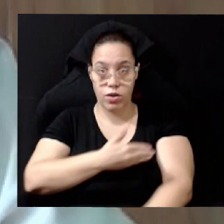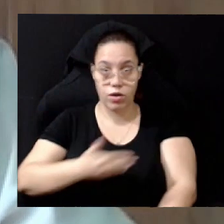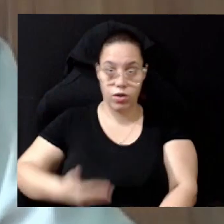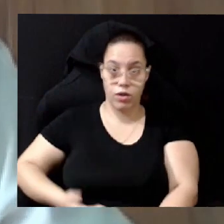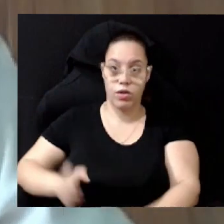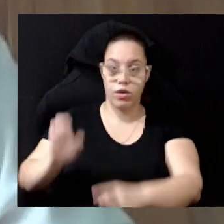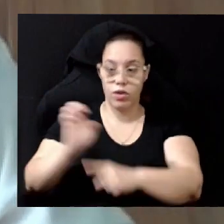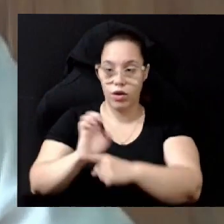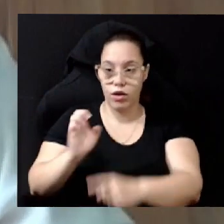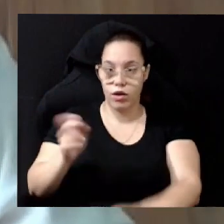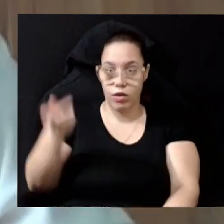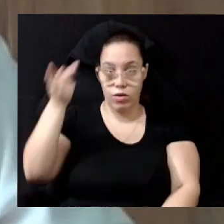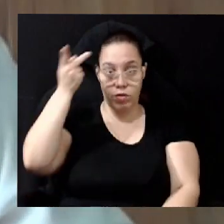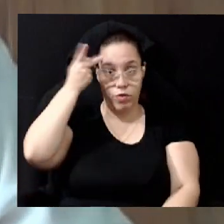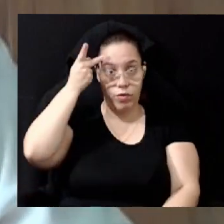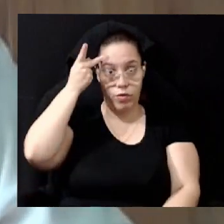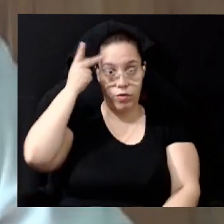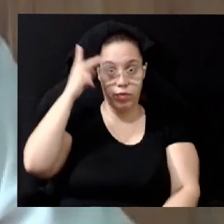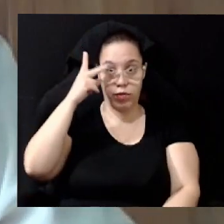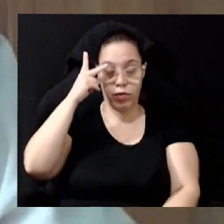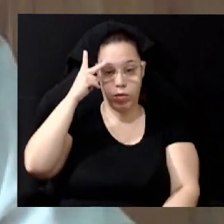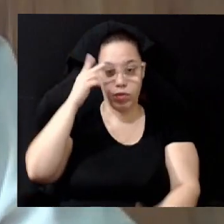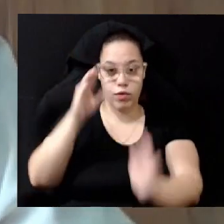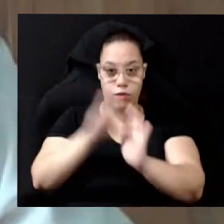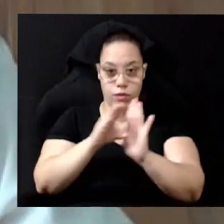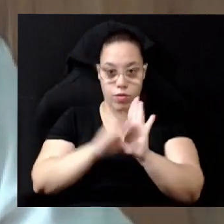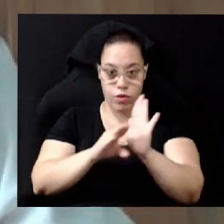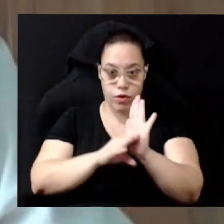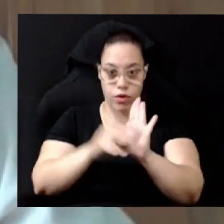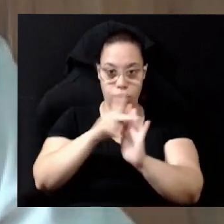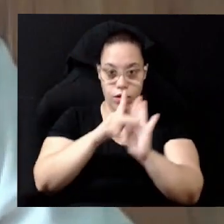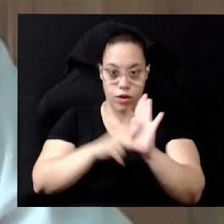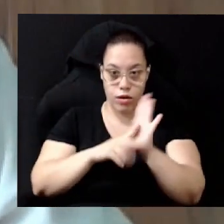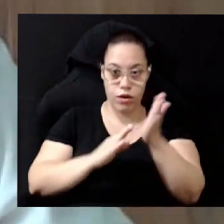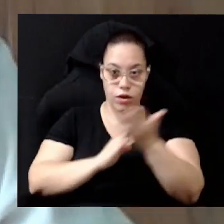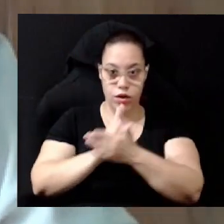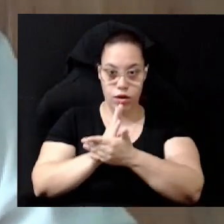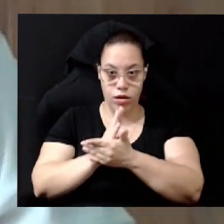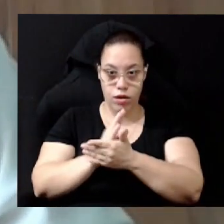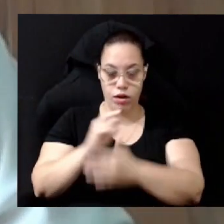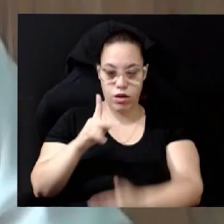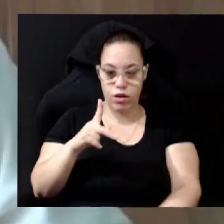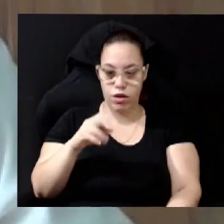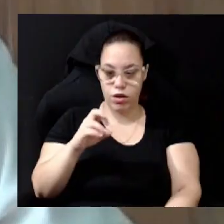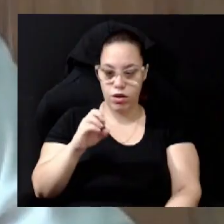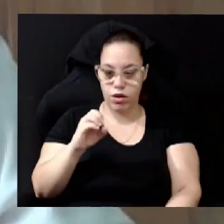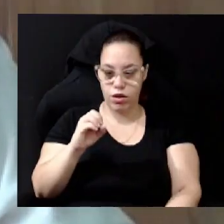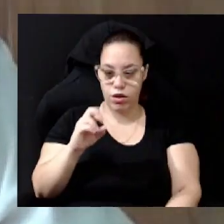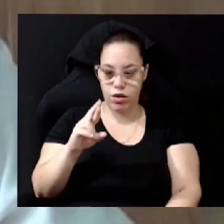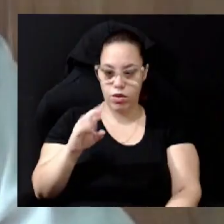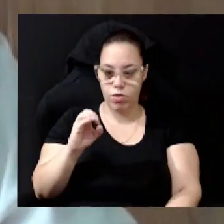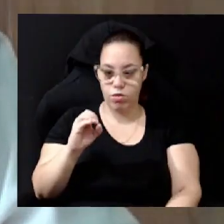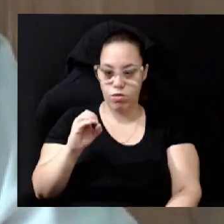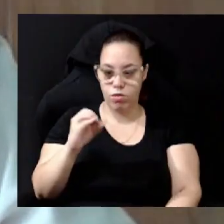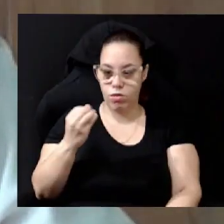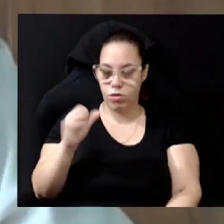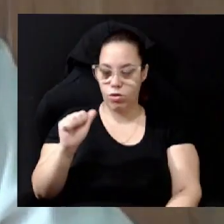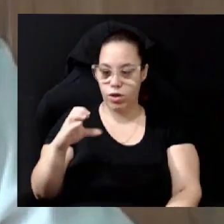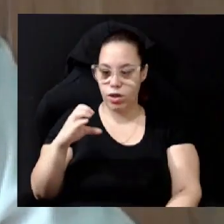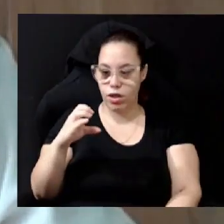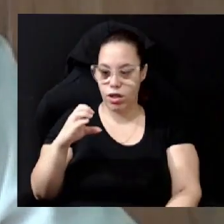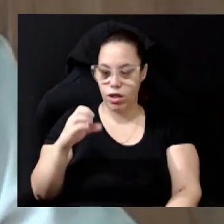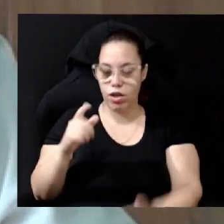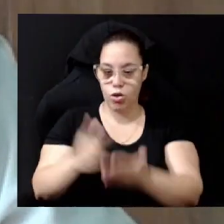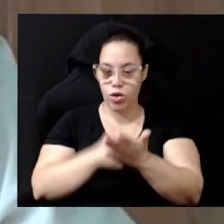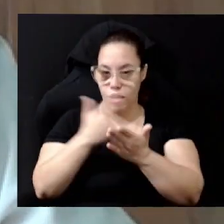pelo apoio do governo do estado de São Paulo. Ele é produto de um projeto aprovado pelo PROAC de